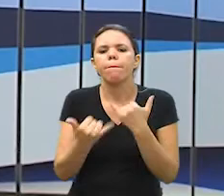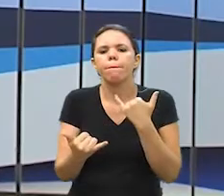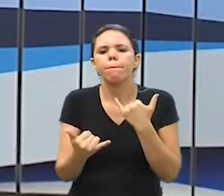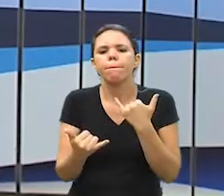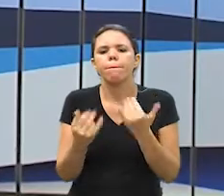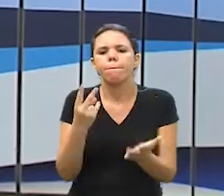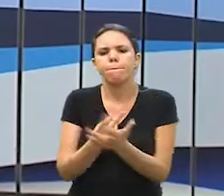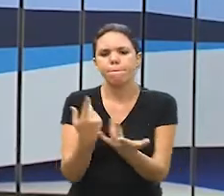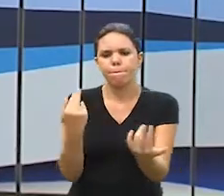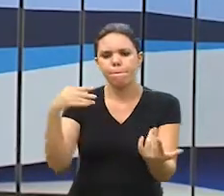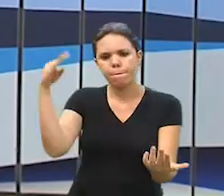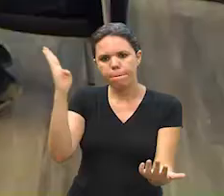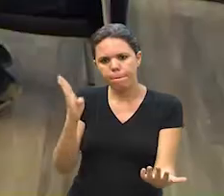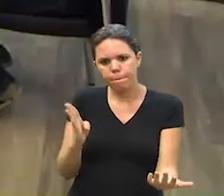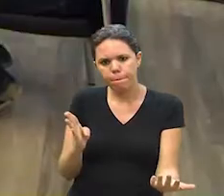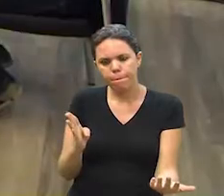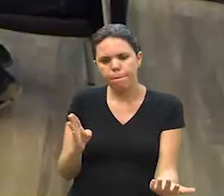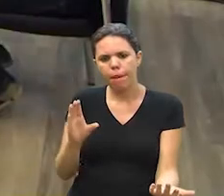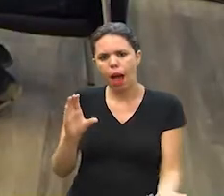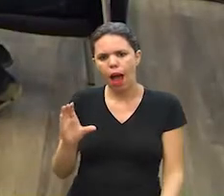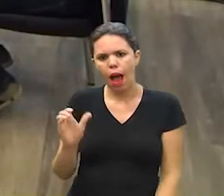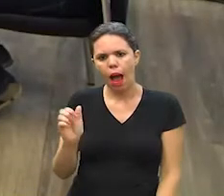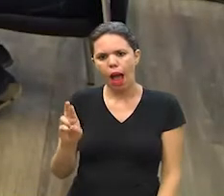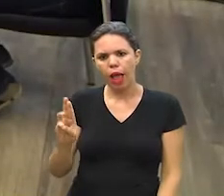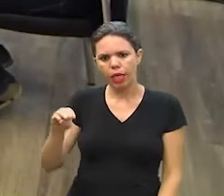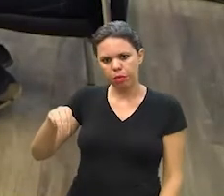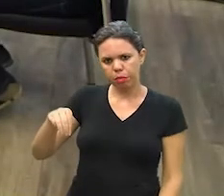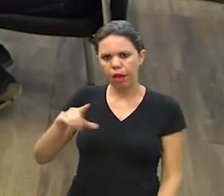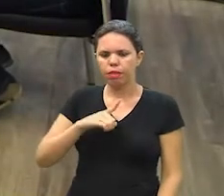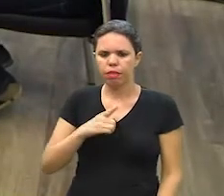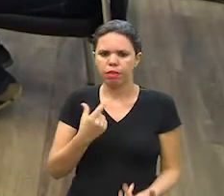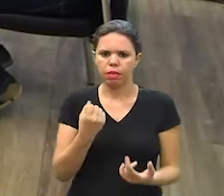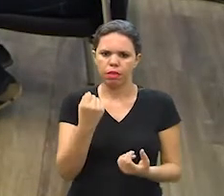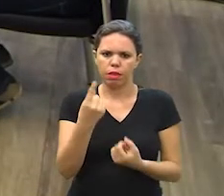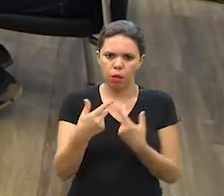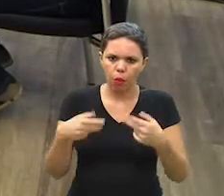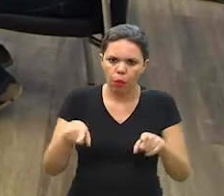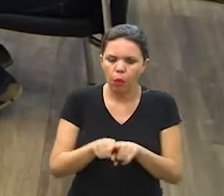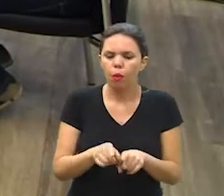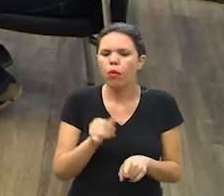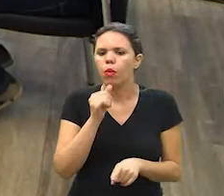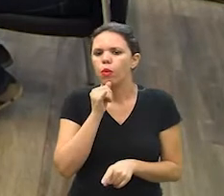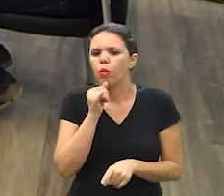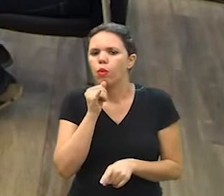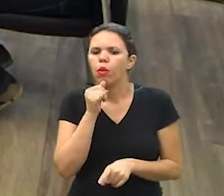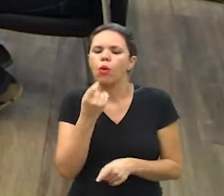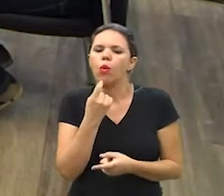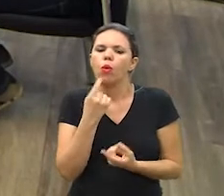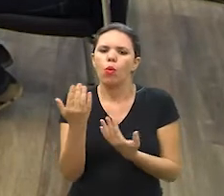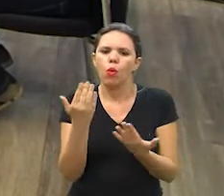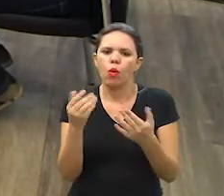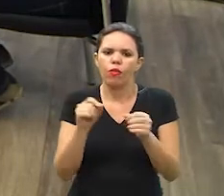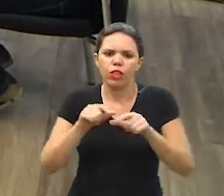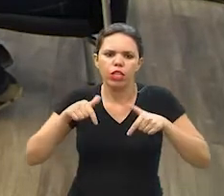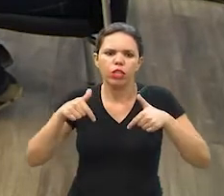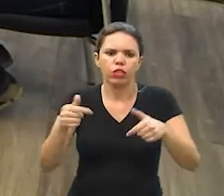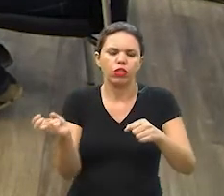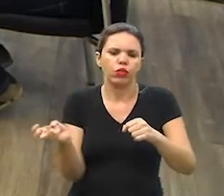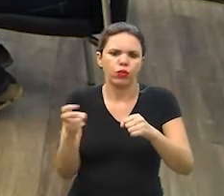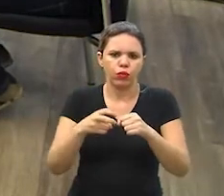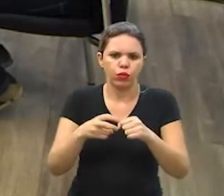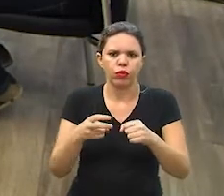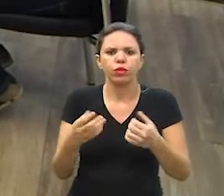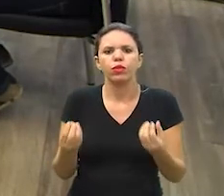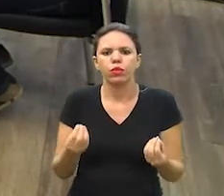a mesma no Brasil, Carmen, existem particularidades. Como Campinas tem enfrentado